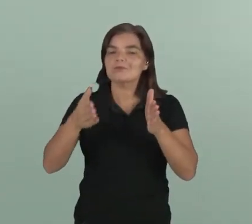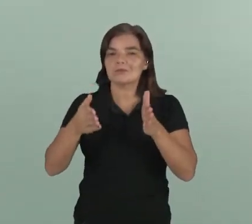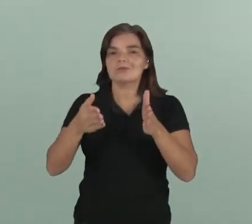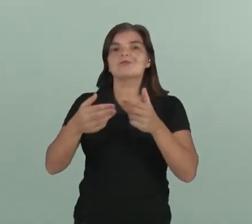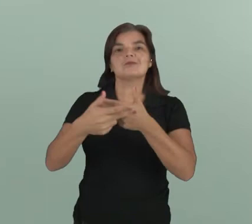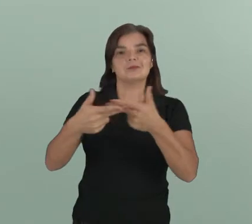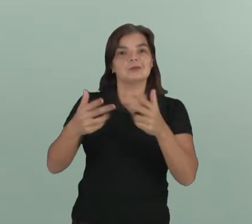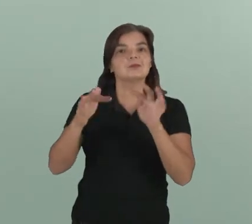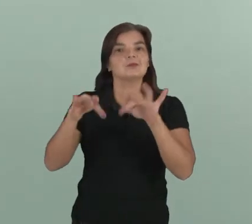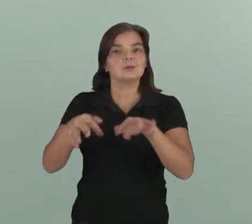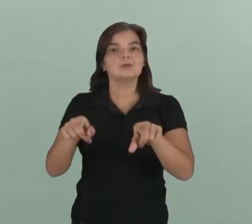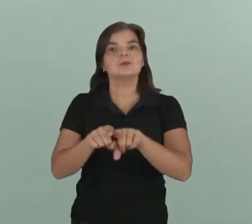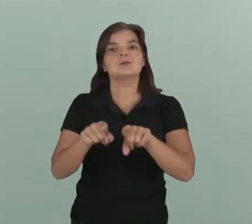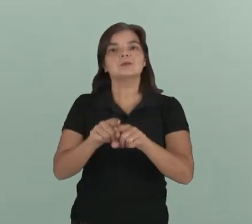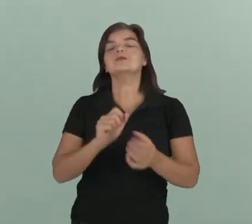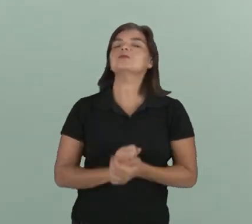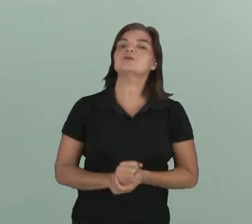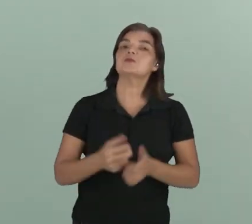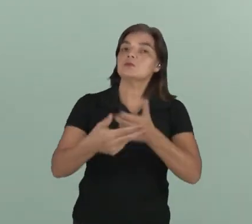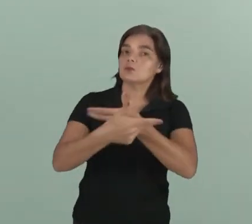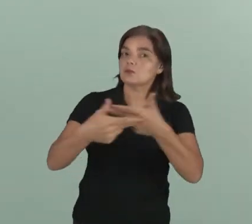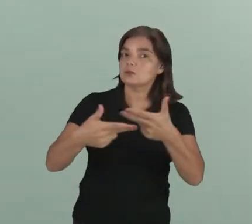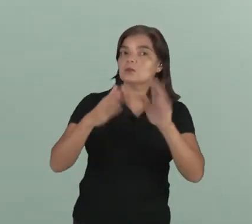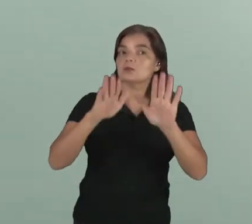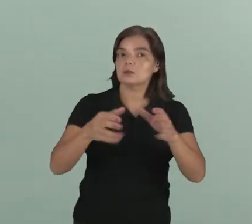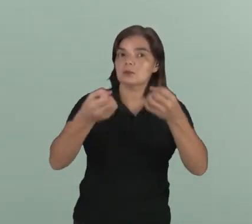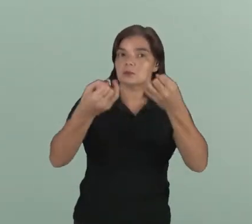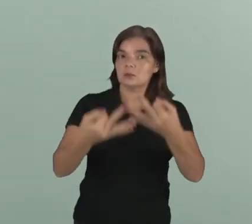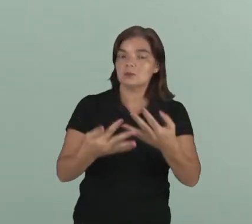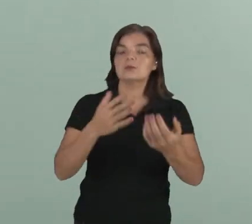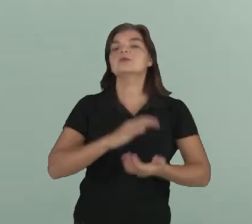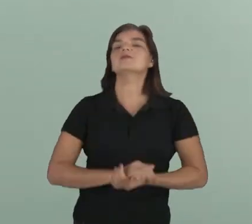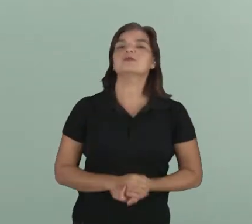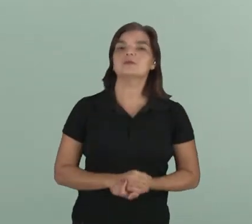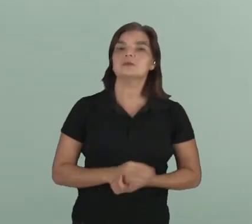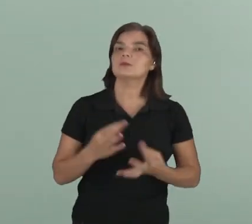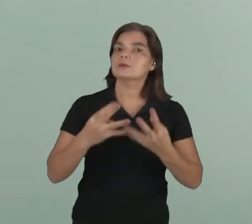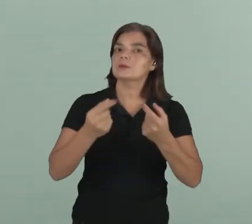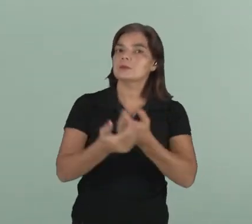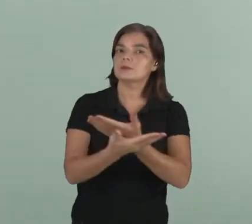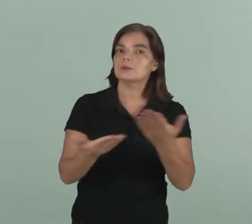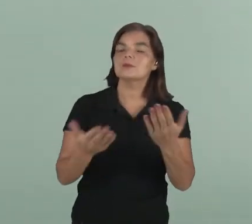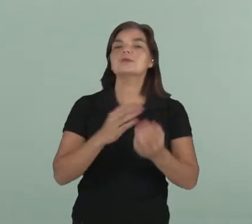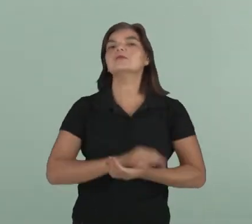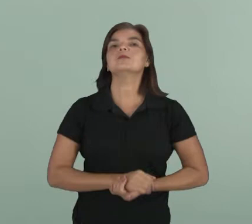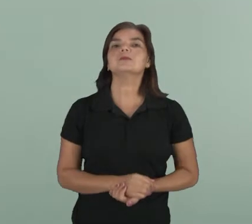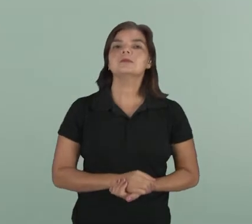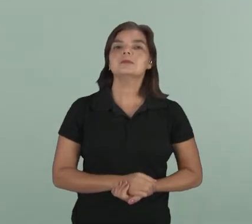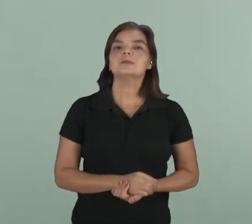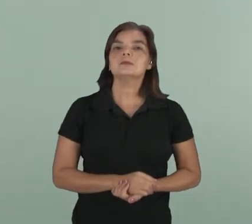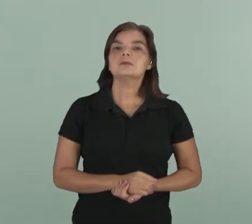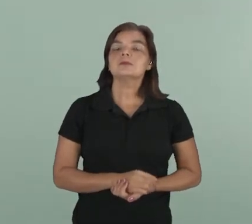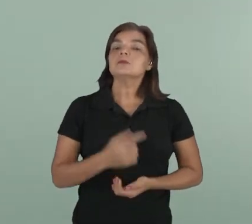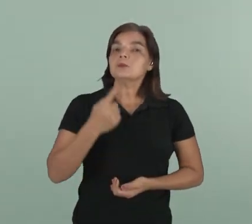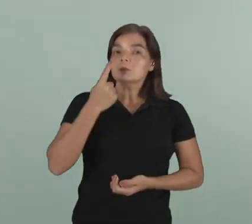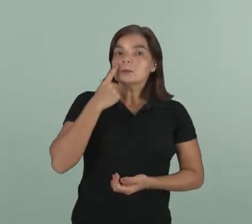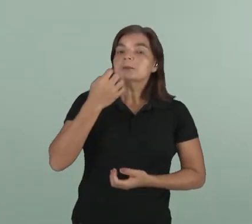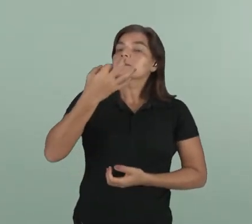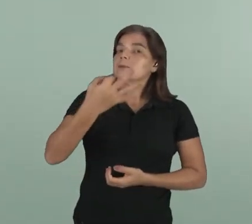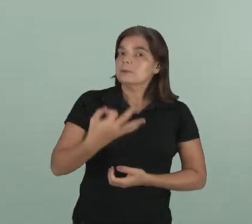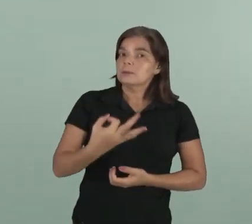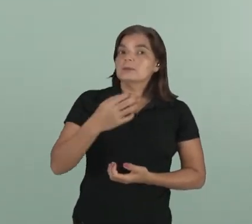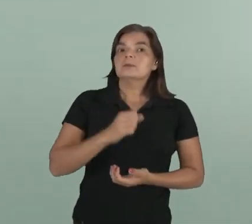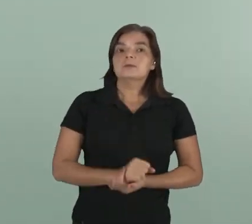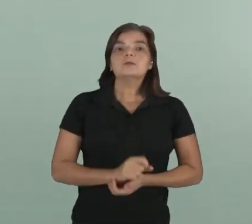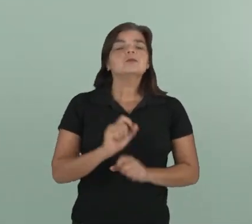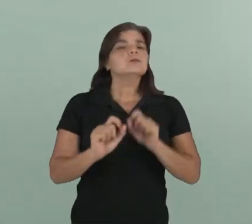determinado produto final, uma mercadoria, como eu disse agora há pouco a todos vocês. Então essa, sem sombra de